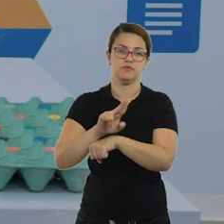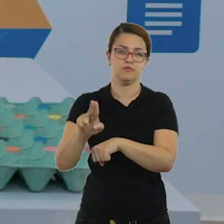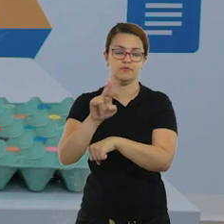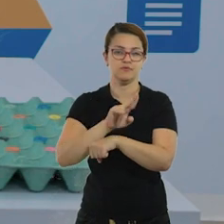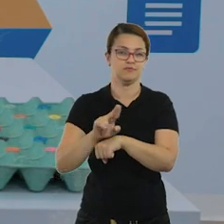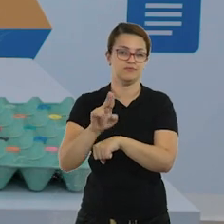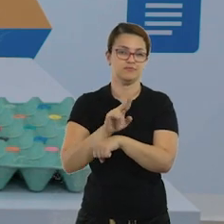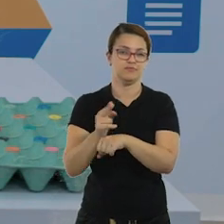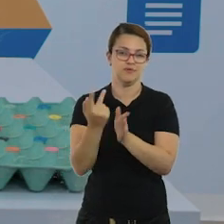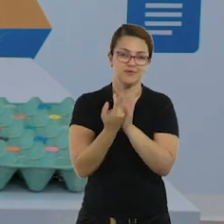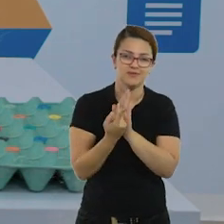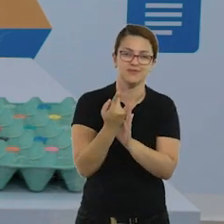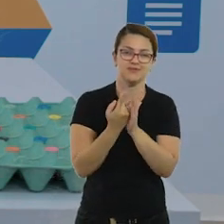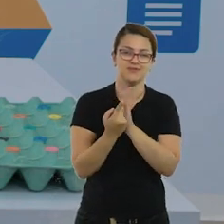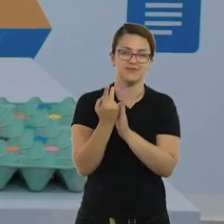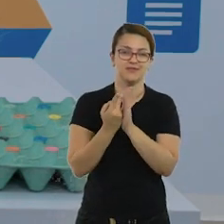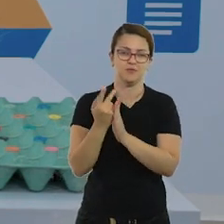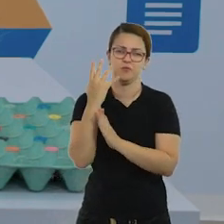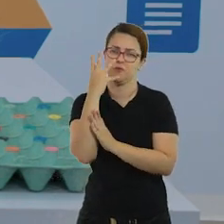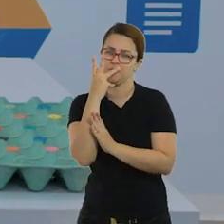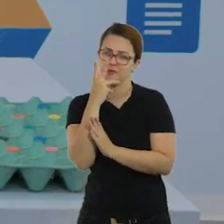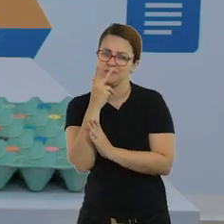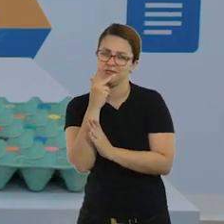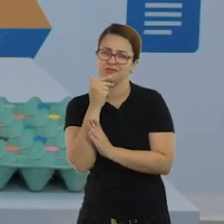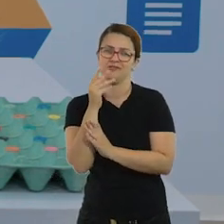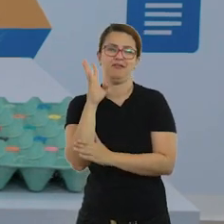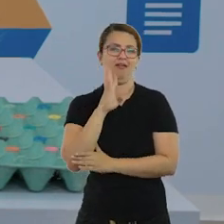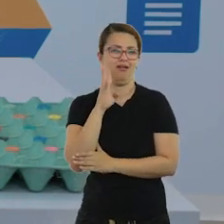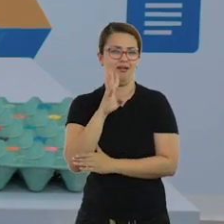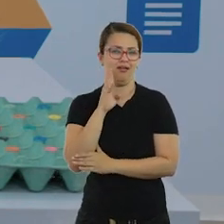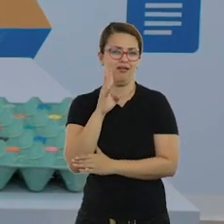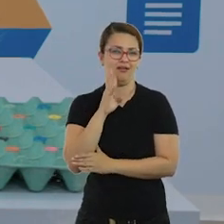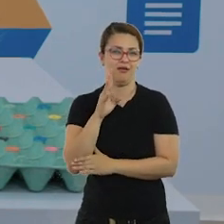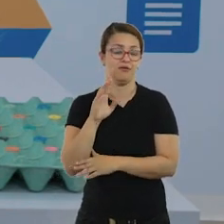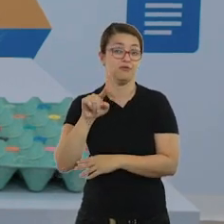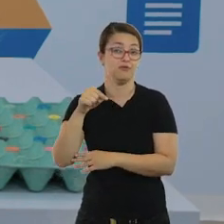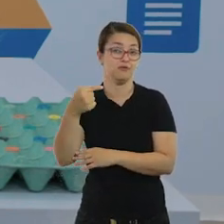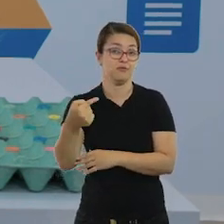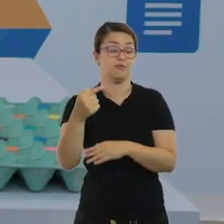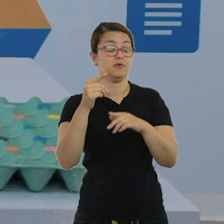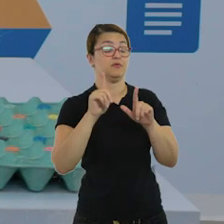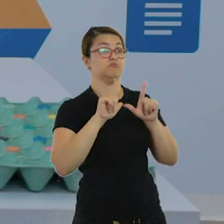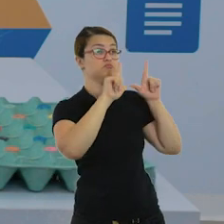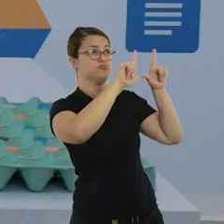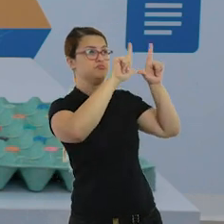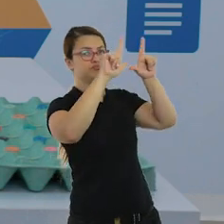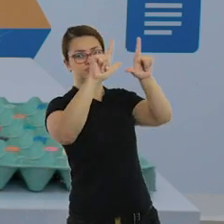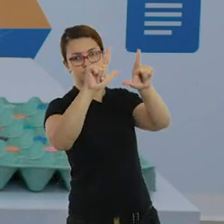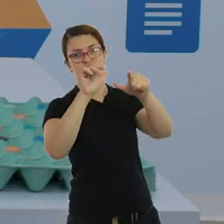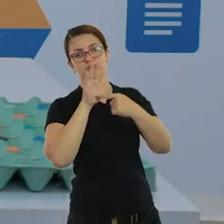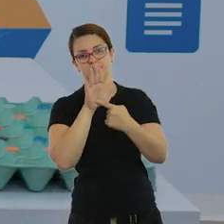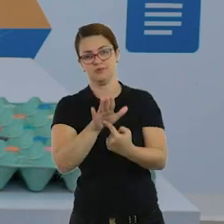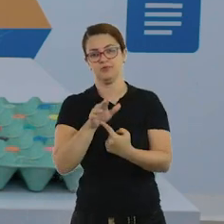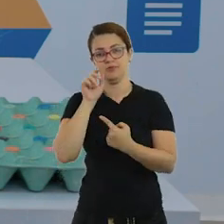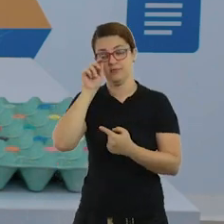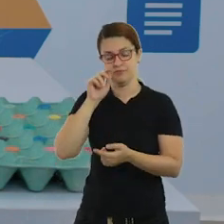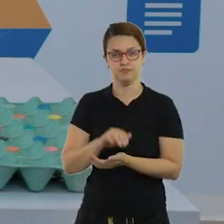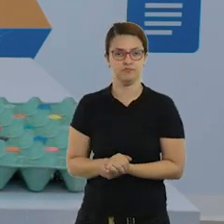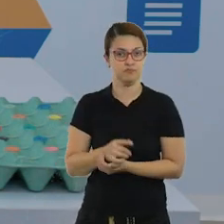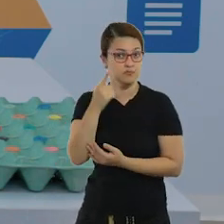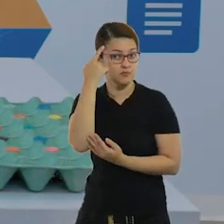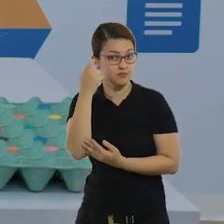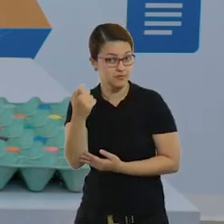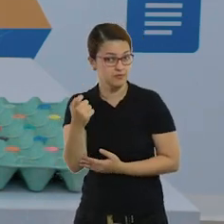estratégia dele, vai ficar um desenho divertido, abstrato, bonito e você vai poder decorar em algum ambiente da sua casa. Outra ideia para você